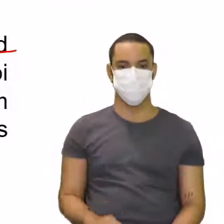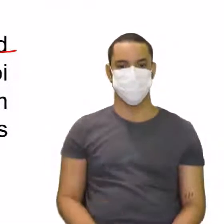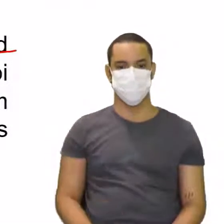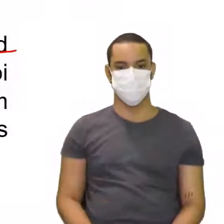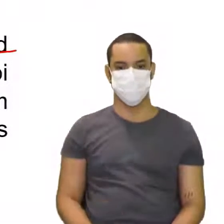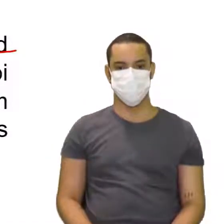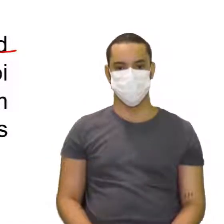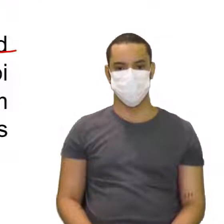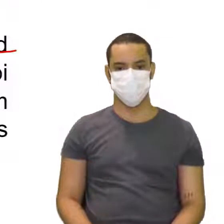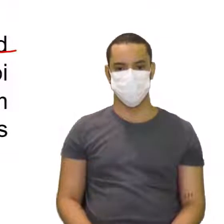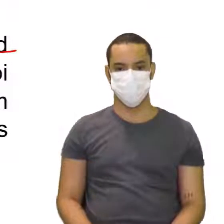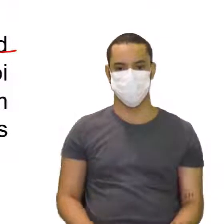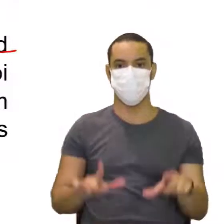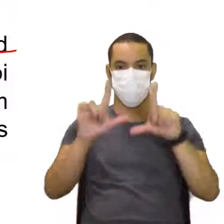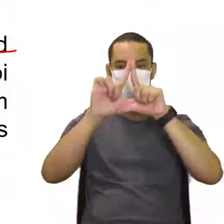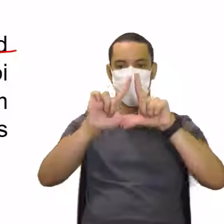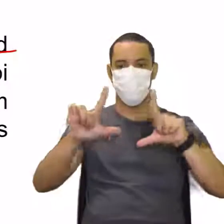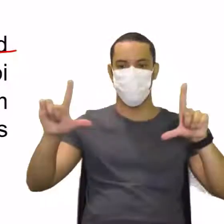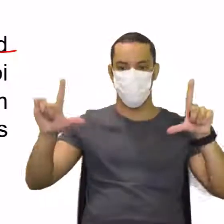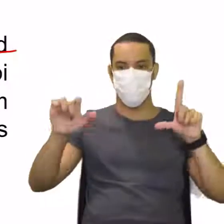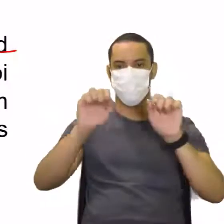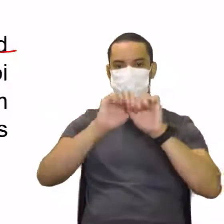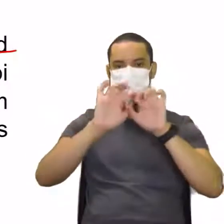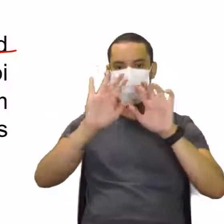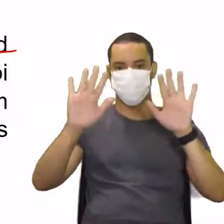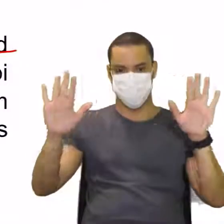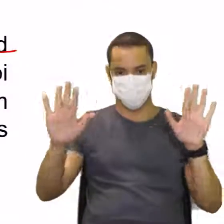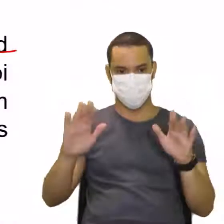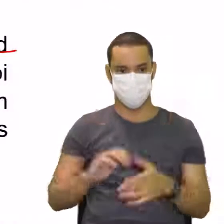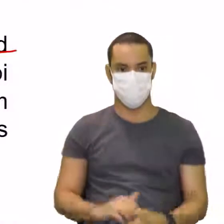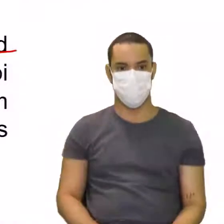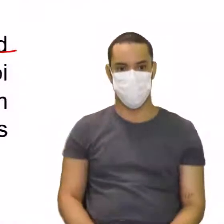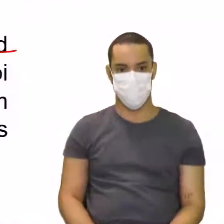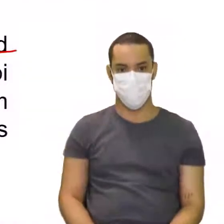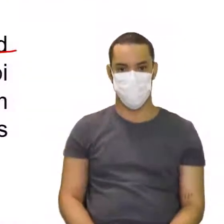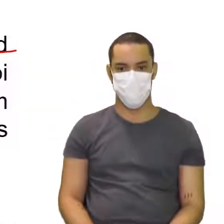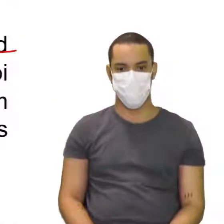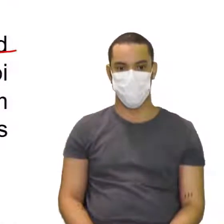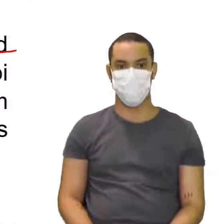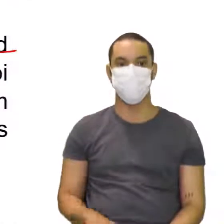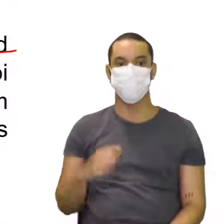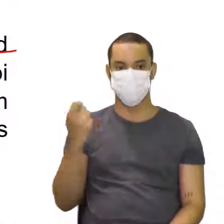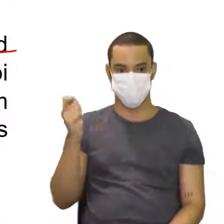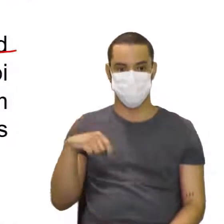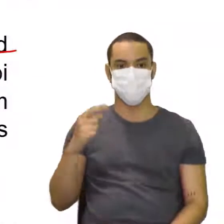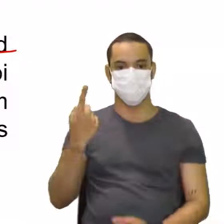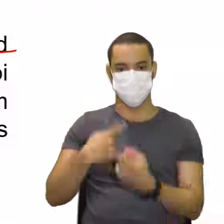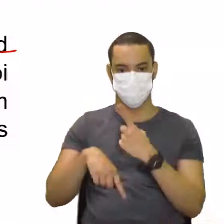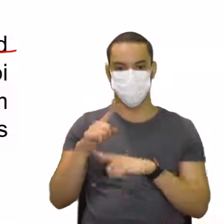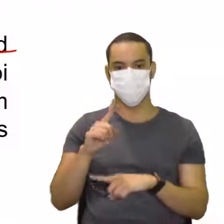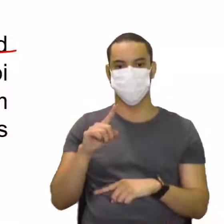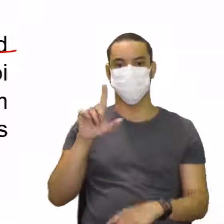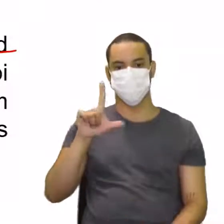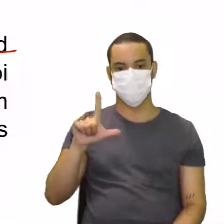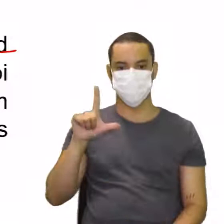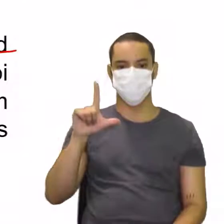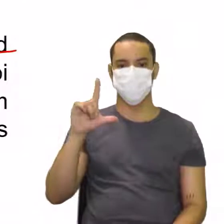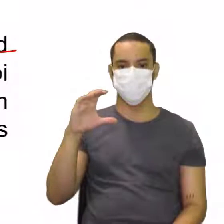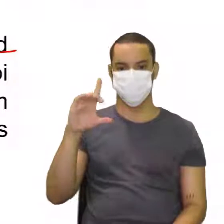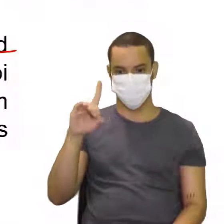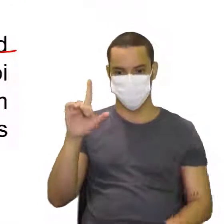Display, ou display de cristal líquido, certo? E foi desenvolvida aí. As TVs